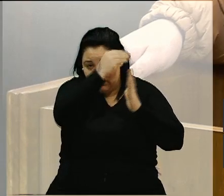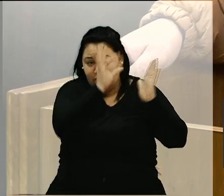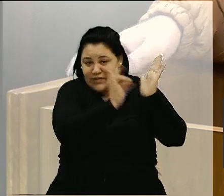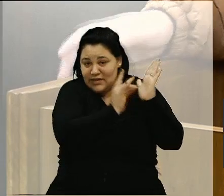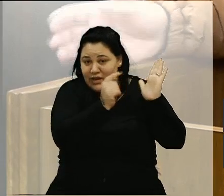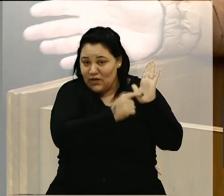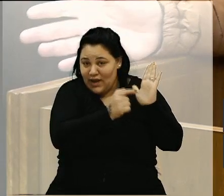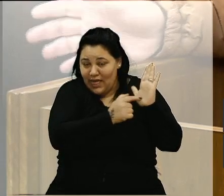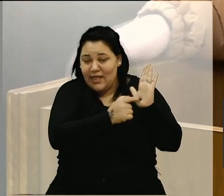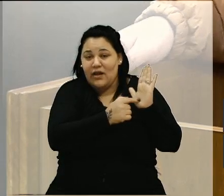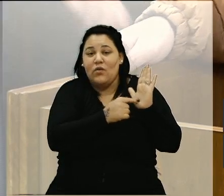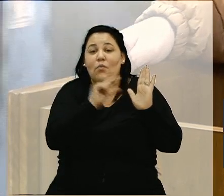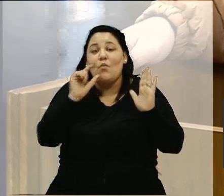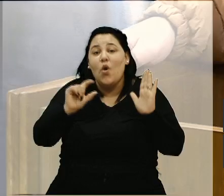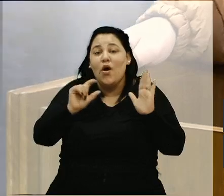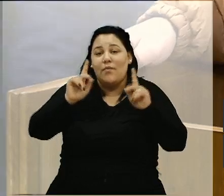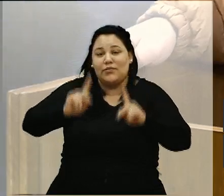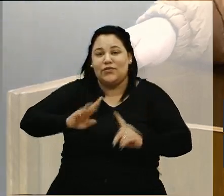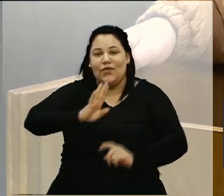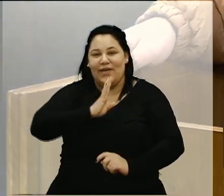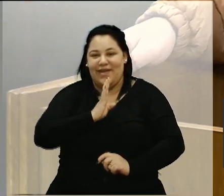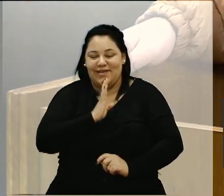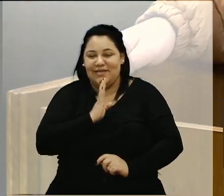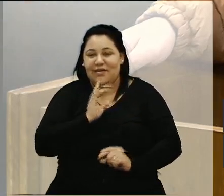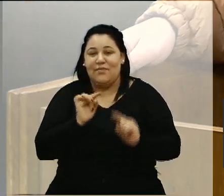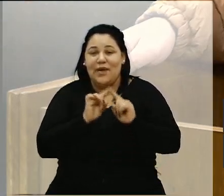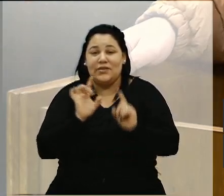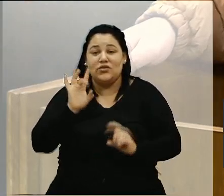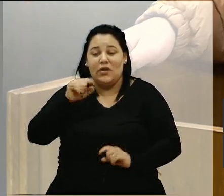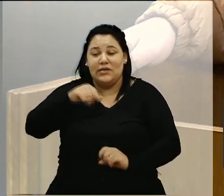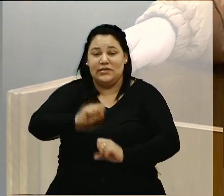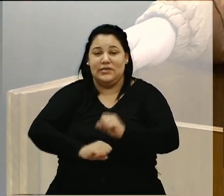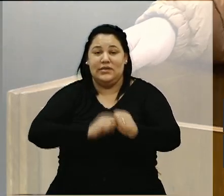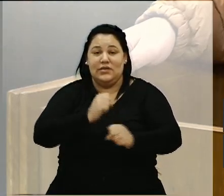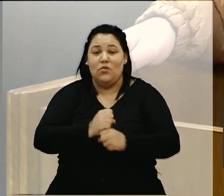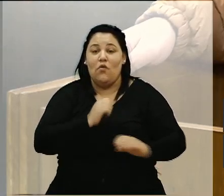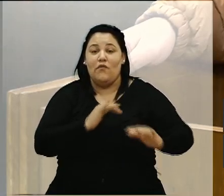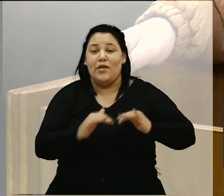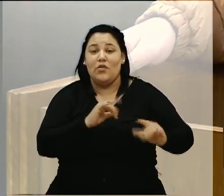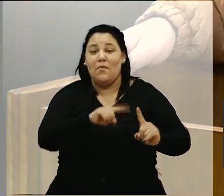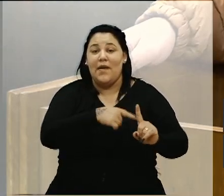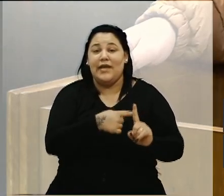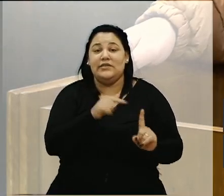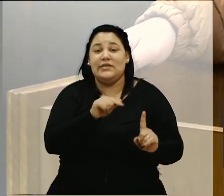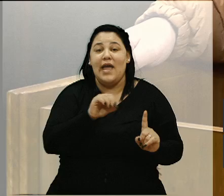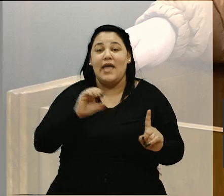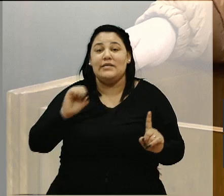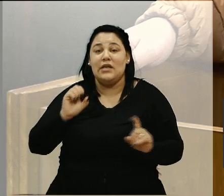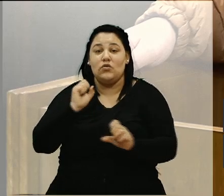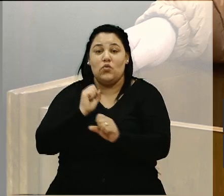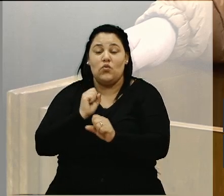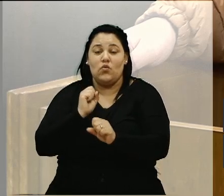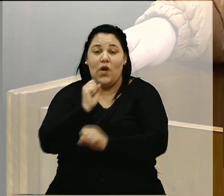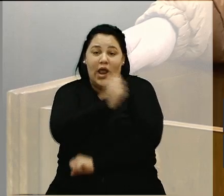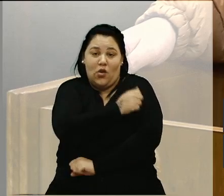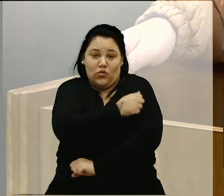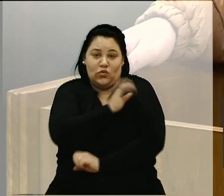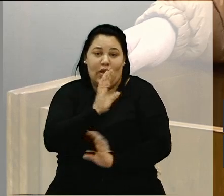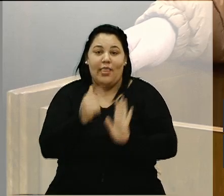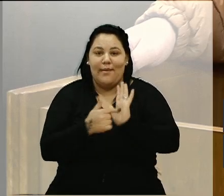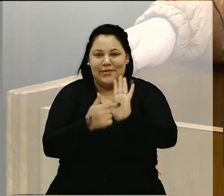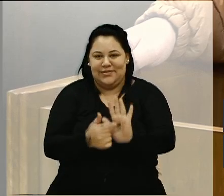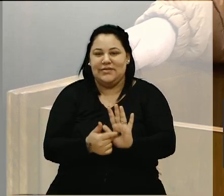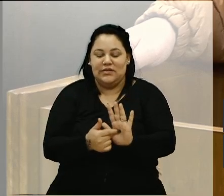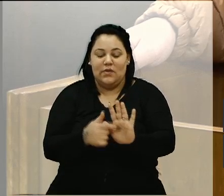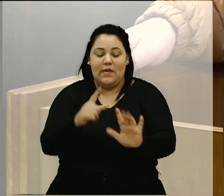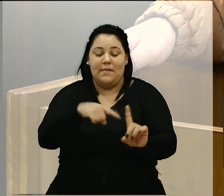pessoas conhecem fora do meio, mas só esse ano movimentou mais de 700 alunos na apresentação. E mais